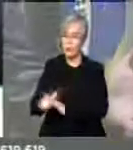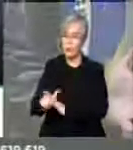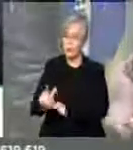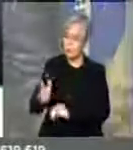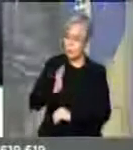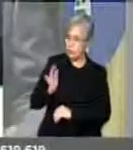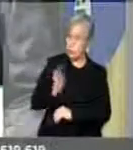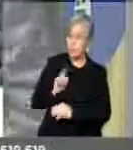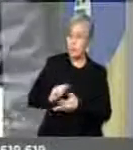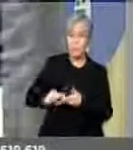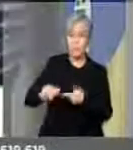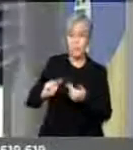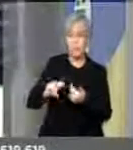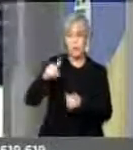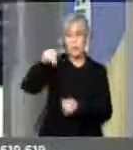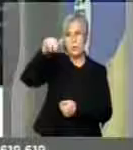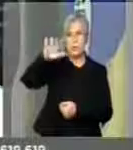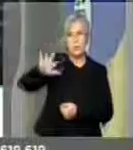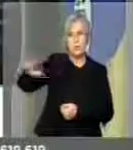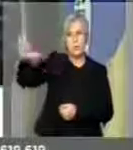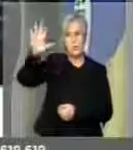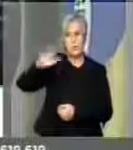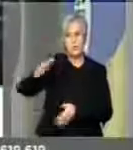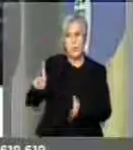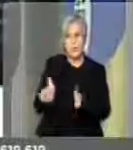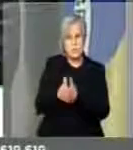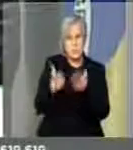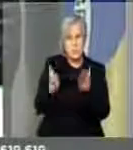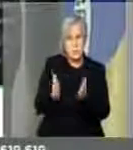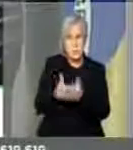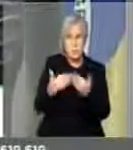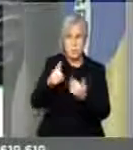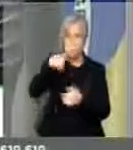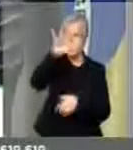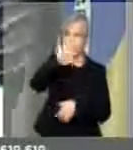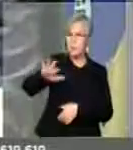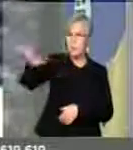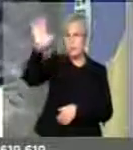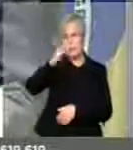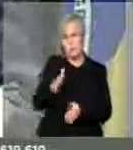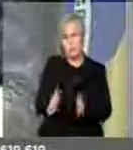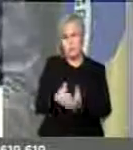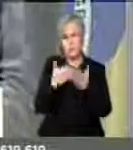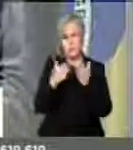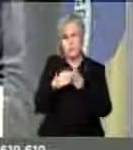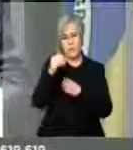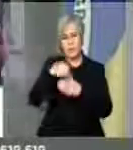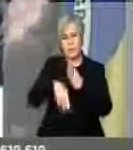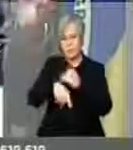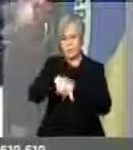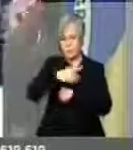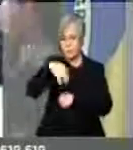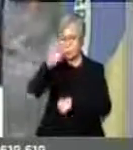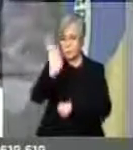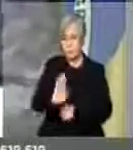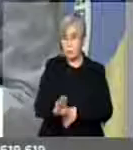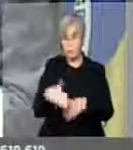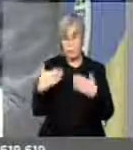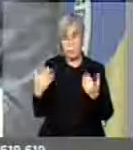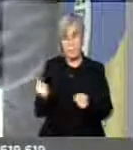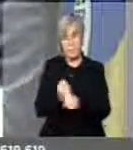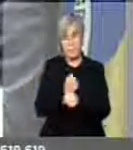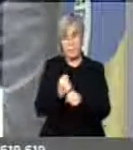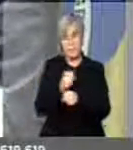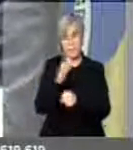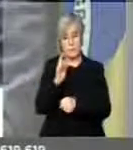do Brasil, ao Nordeste pobre e ao Norte pobre desse grande Brasil. E a Transnordestina era vista